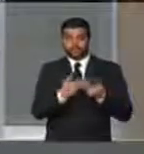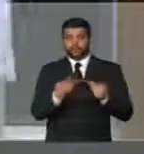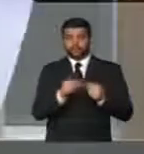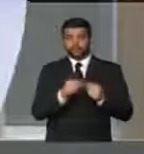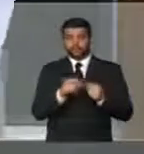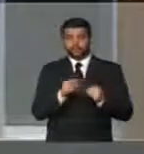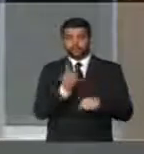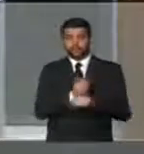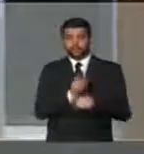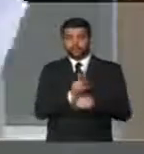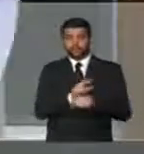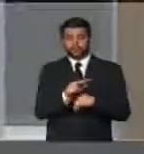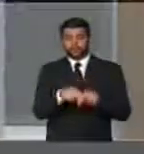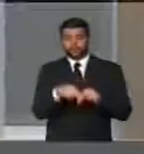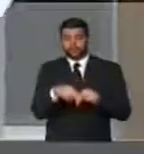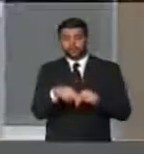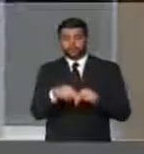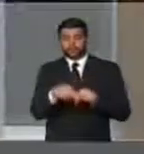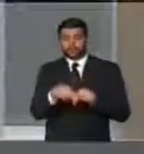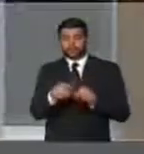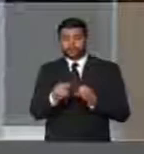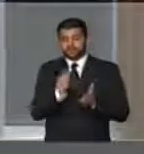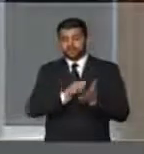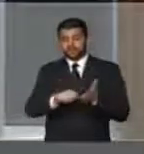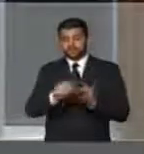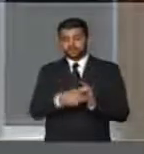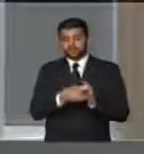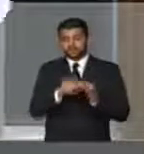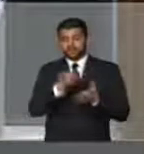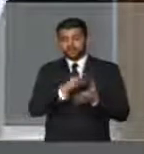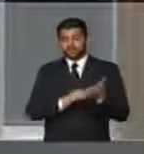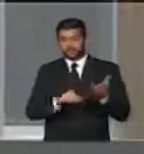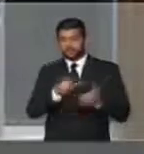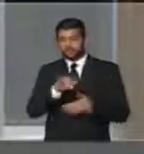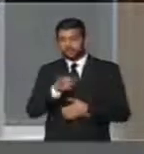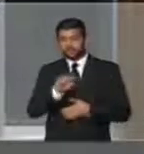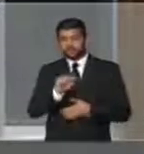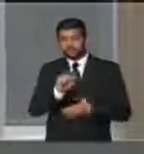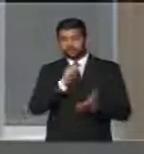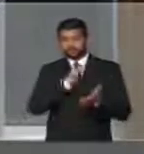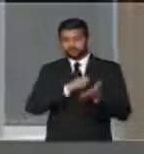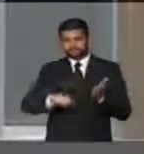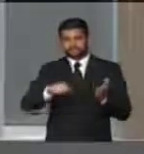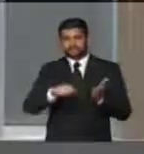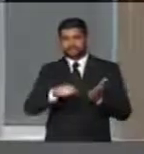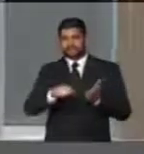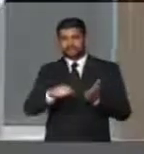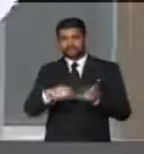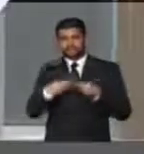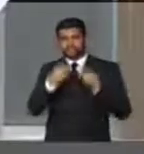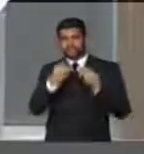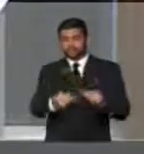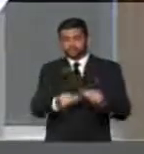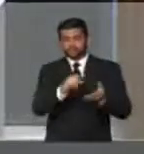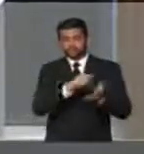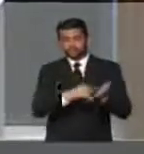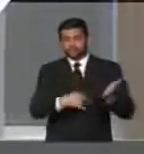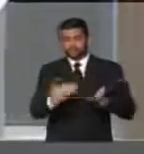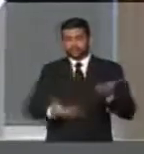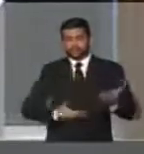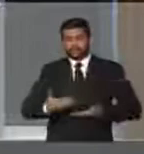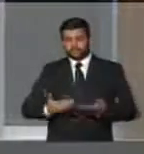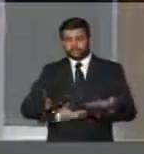de controle, inclusive de autorização, de lavra, né, de concessão de